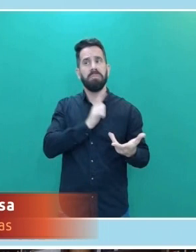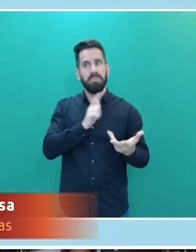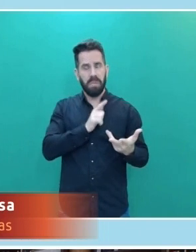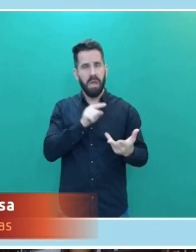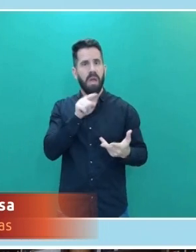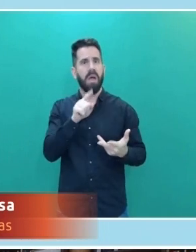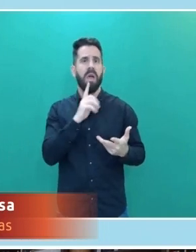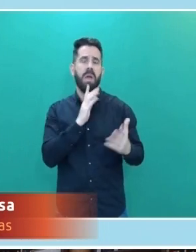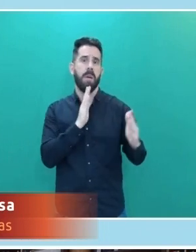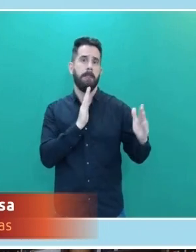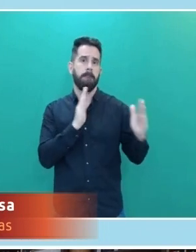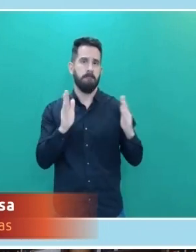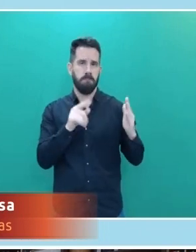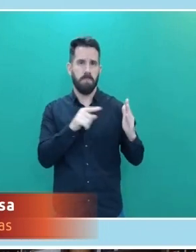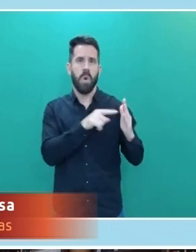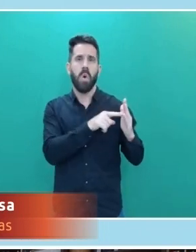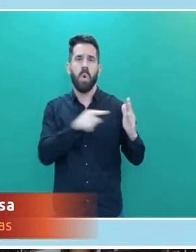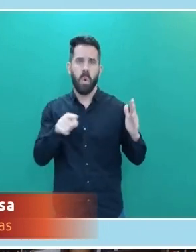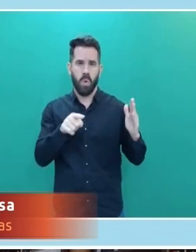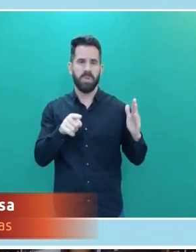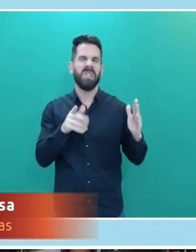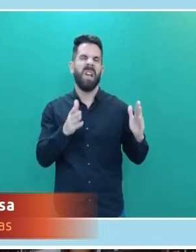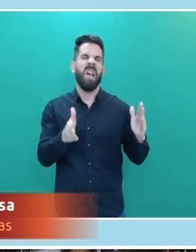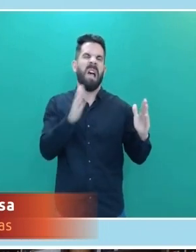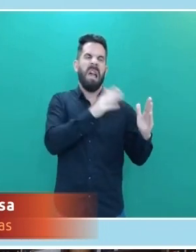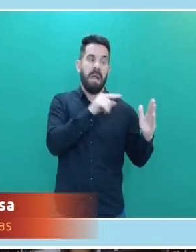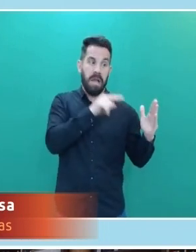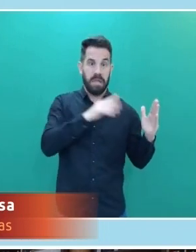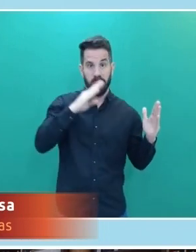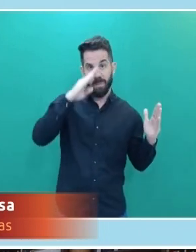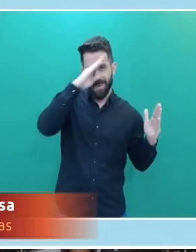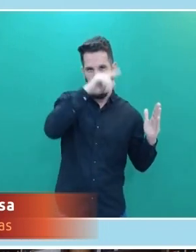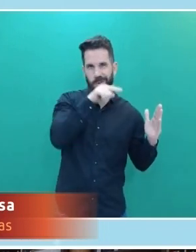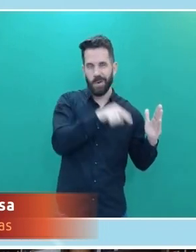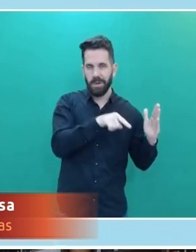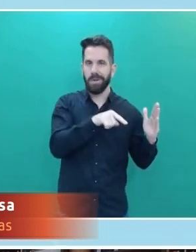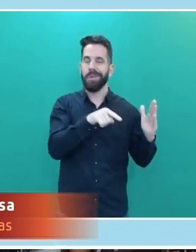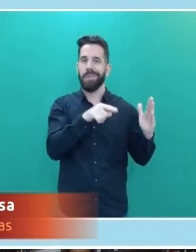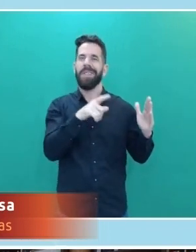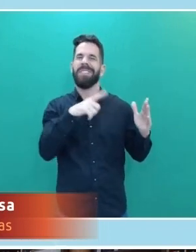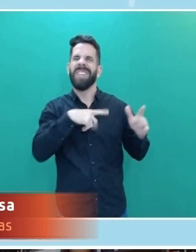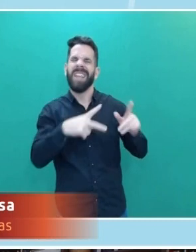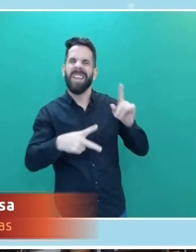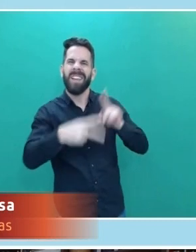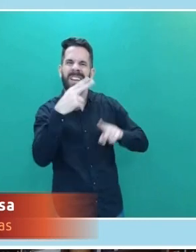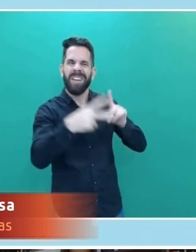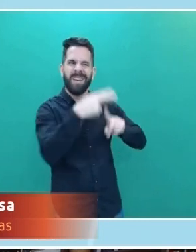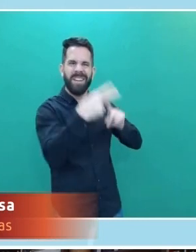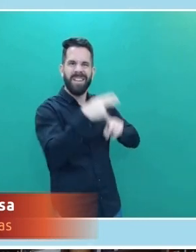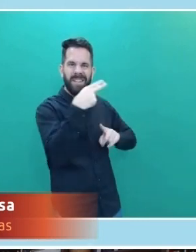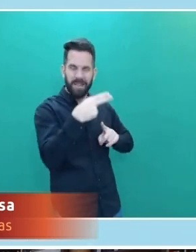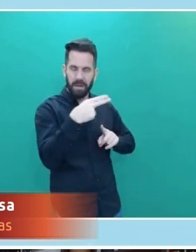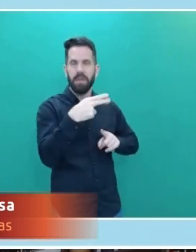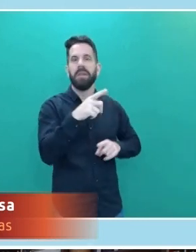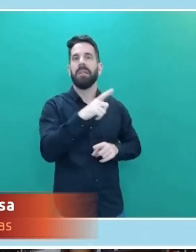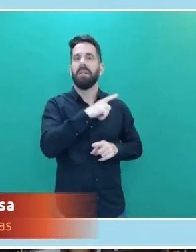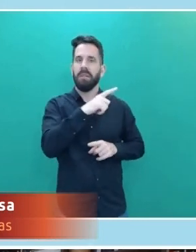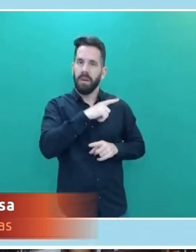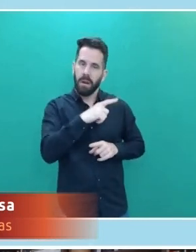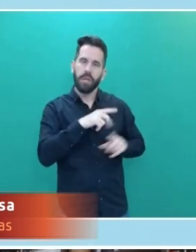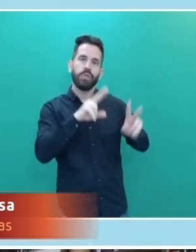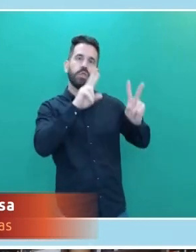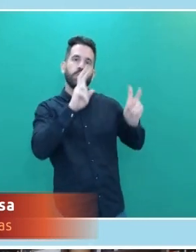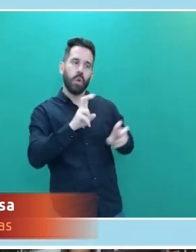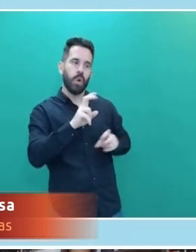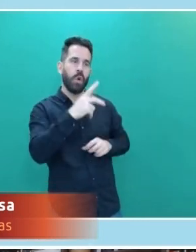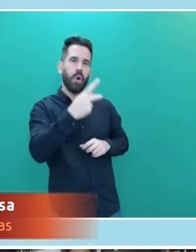essa postura no governo de Jair Bolsonaro? A professora falou, né, de barreiras relacionais que foram impostas em relação ao Brasil,